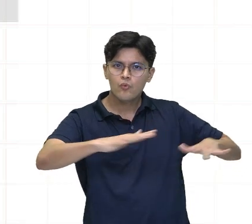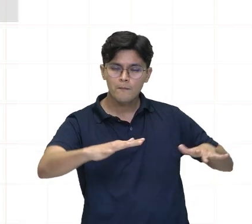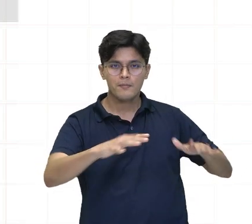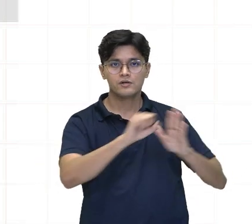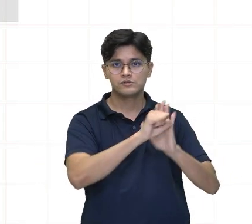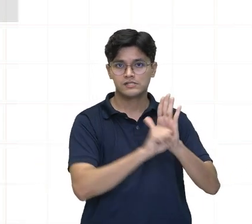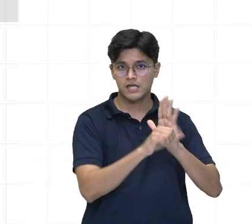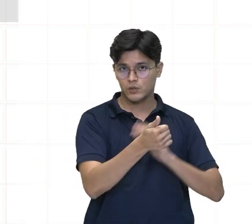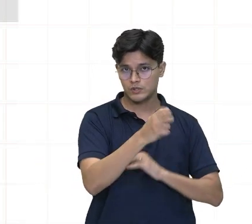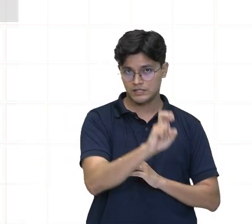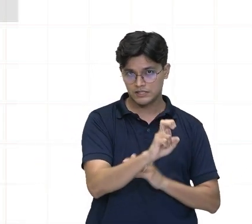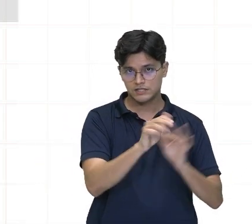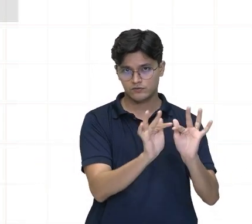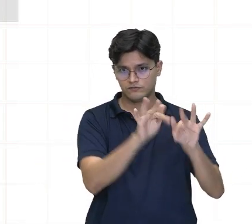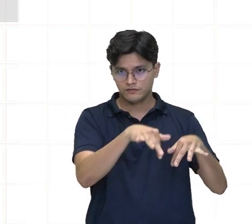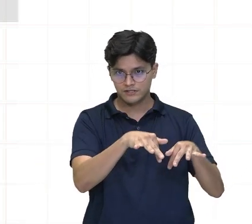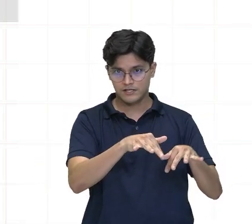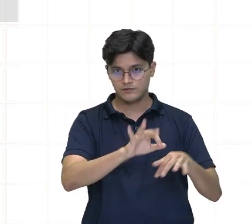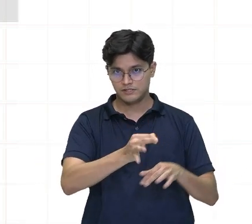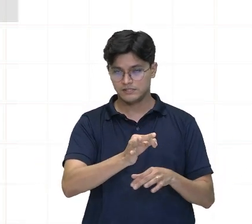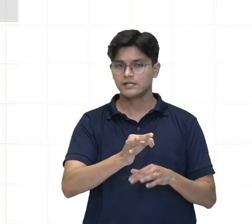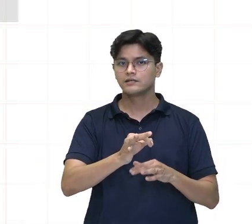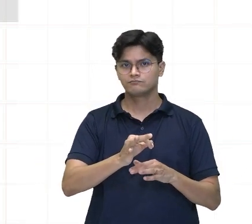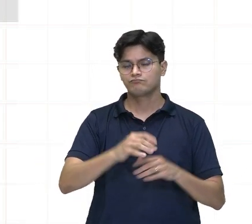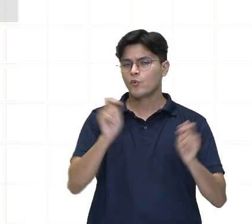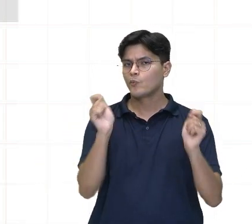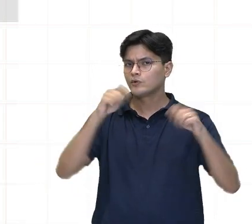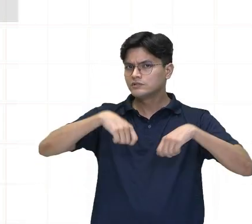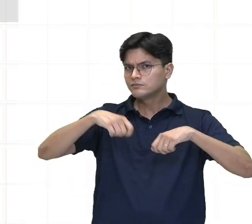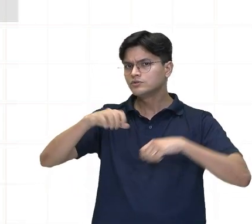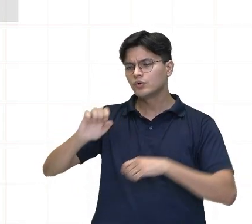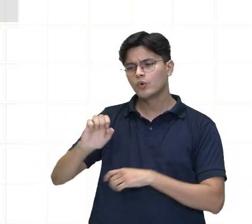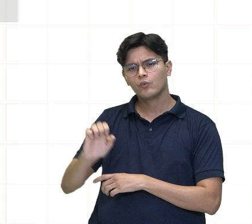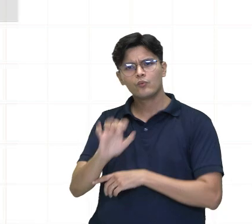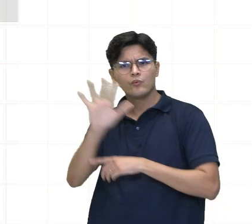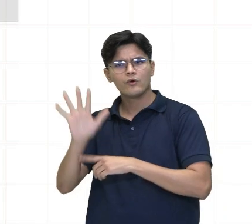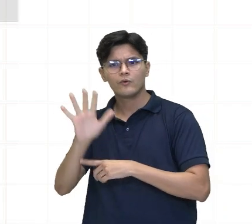XV, em especial, tá? E isso permitiu os europeus ali conquistarem